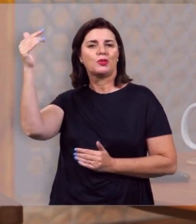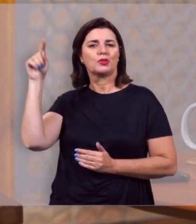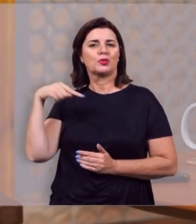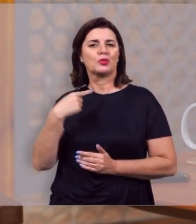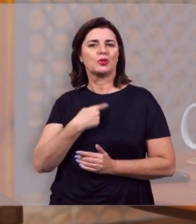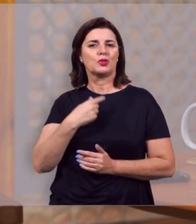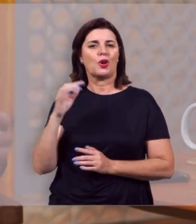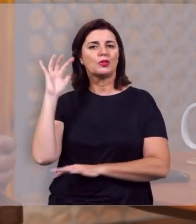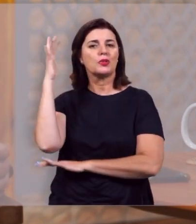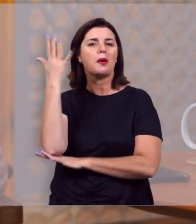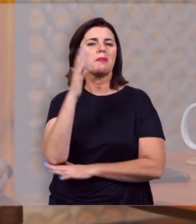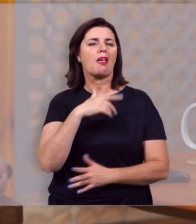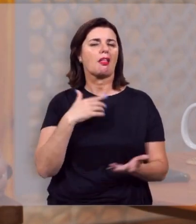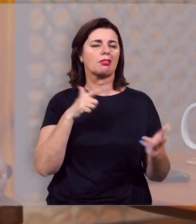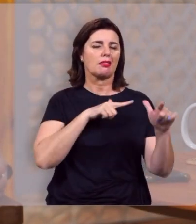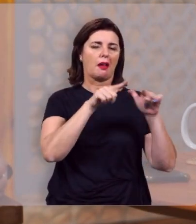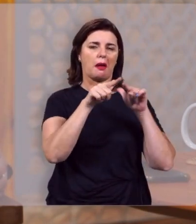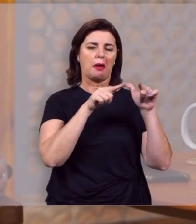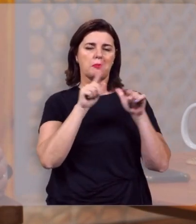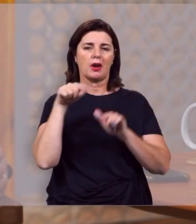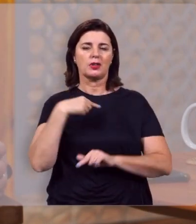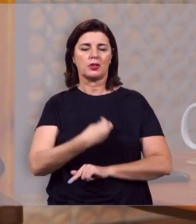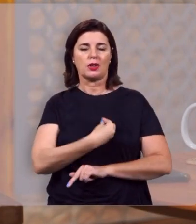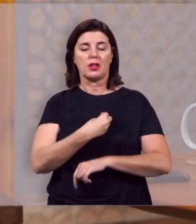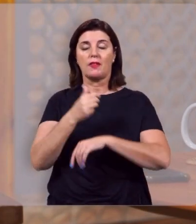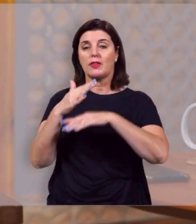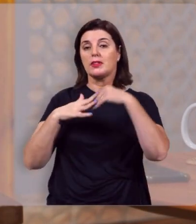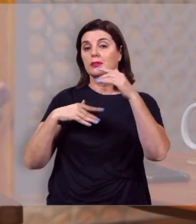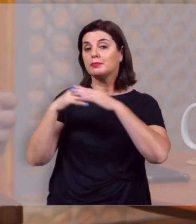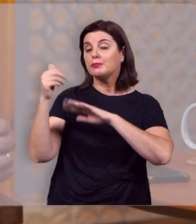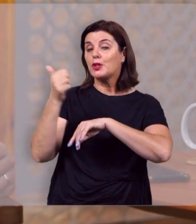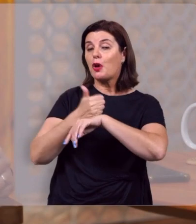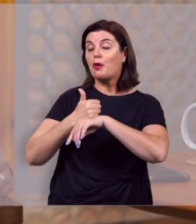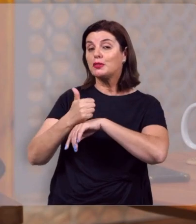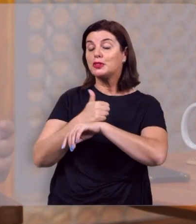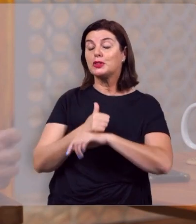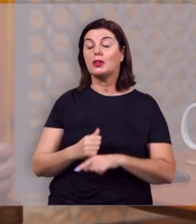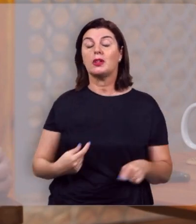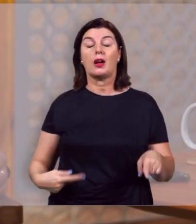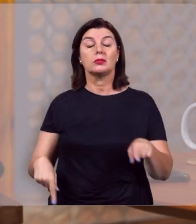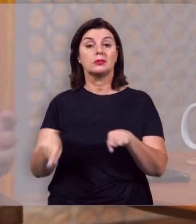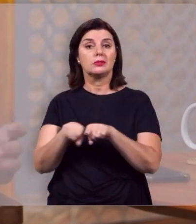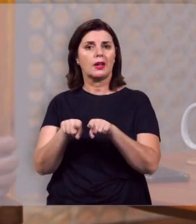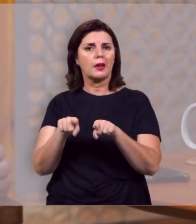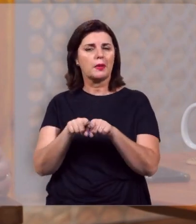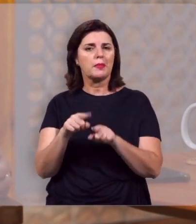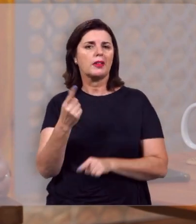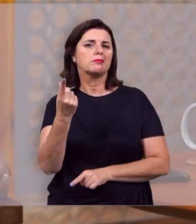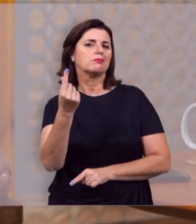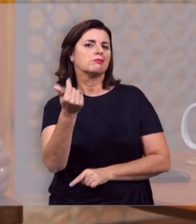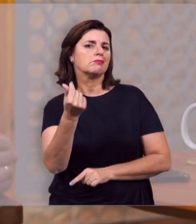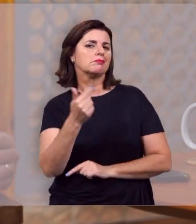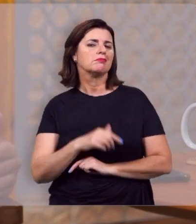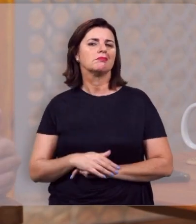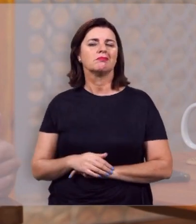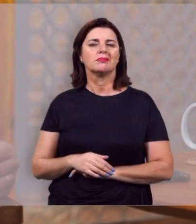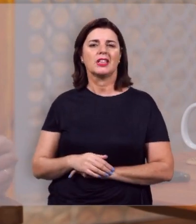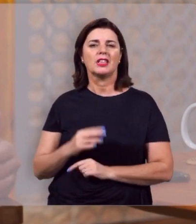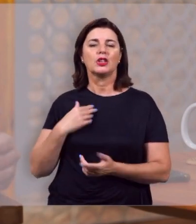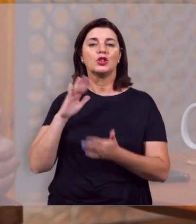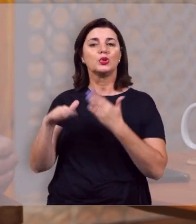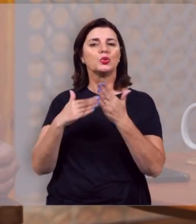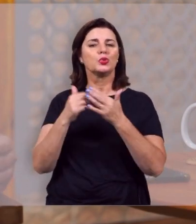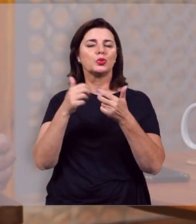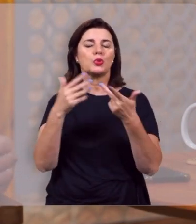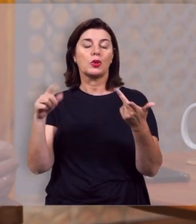nosso ambiente de trabalho, na nossa vida profissional, mas também no que diz respeito aos recursos financeiros, e tudo aquilo